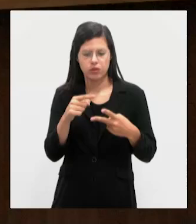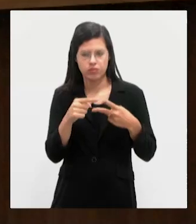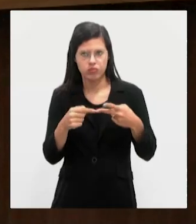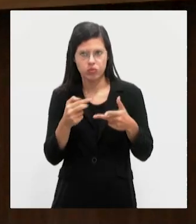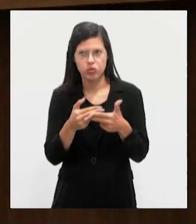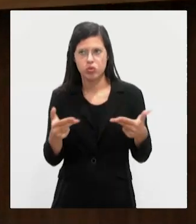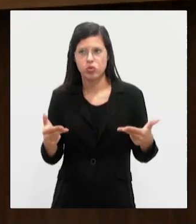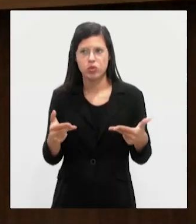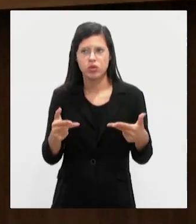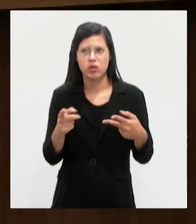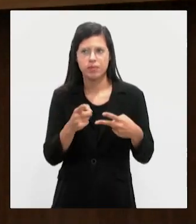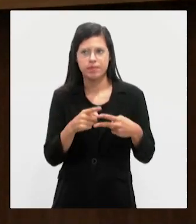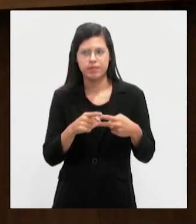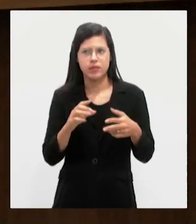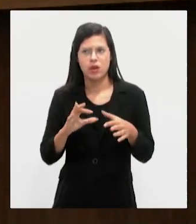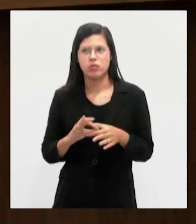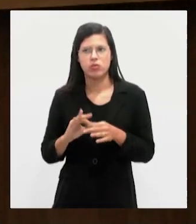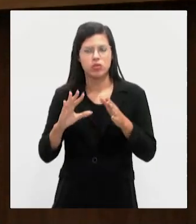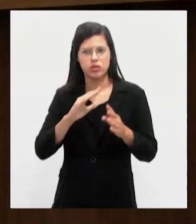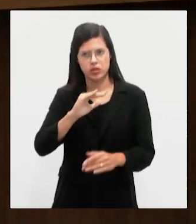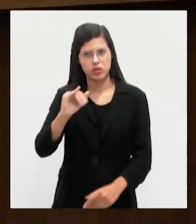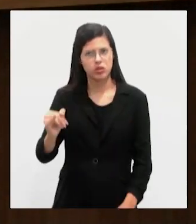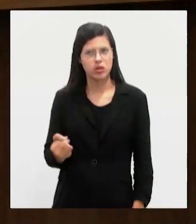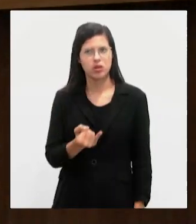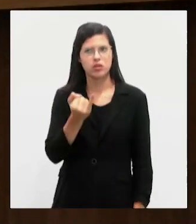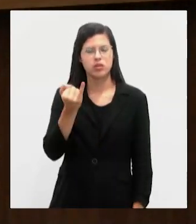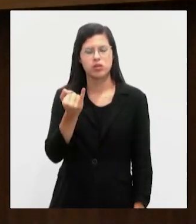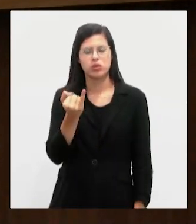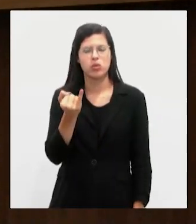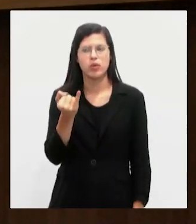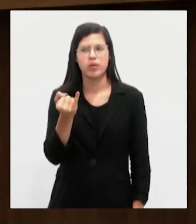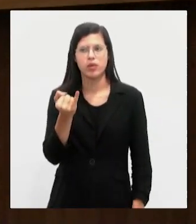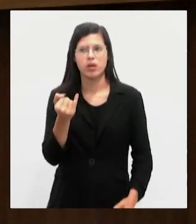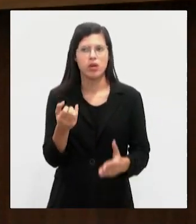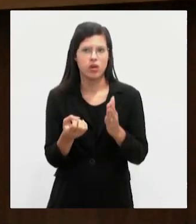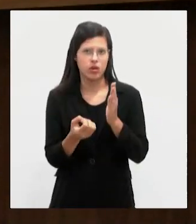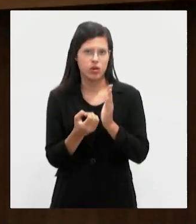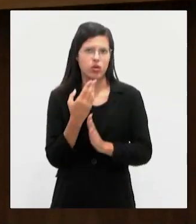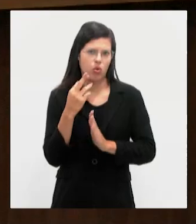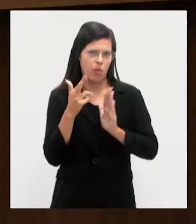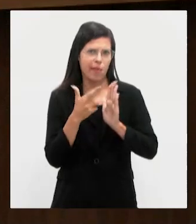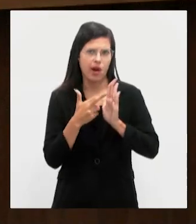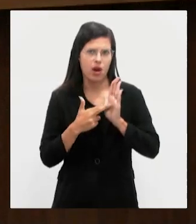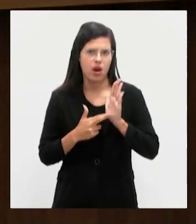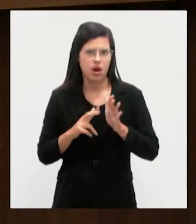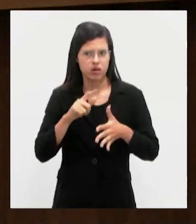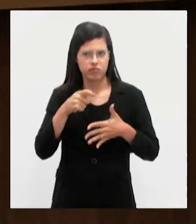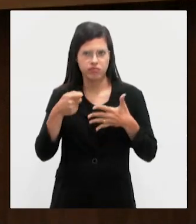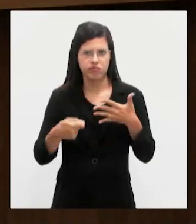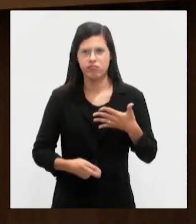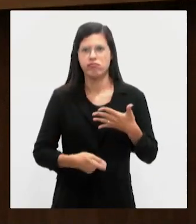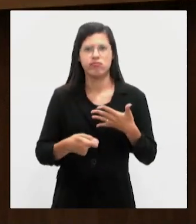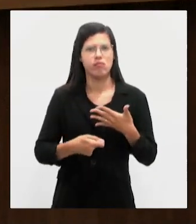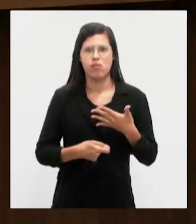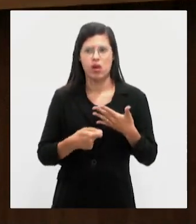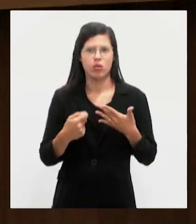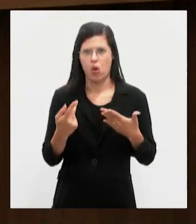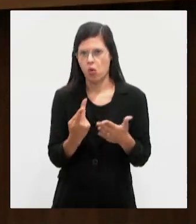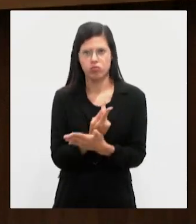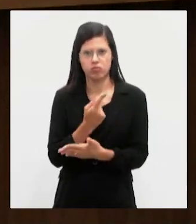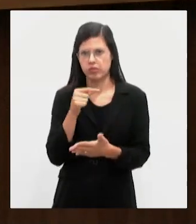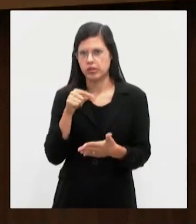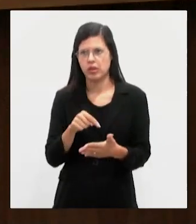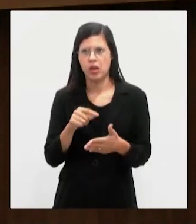questão autorizativa, que a CCJ criou uma jurisprudência para não ser dessa forma, não tem sentido